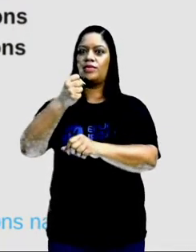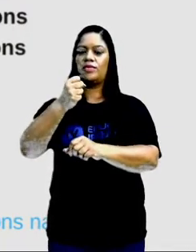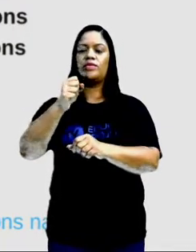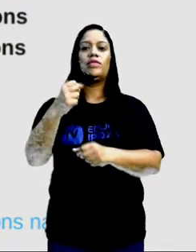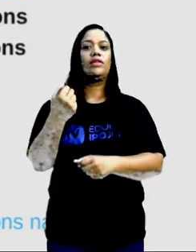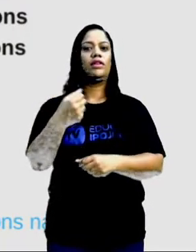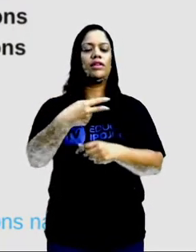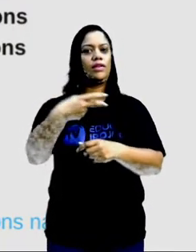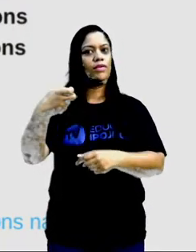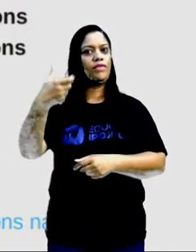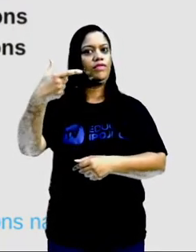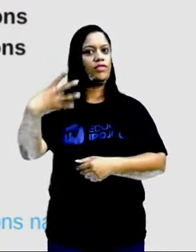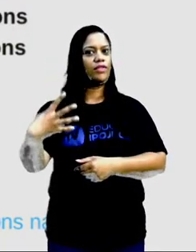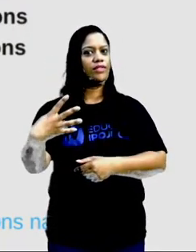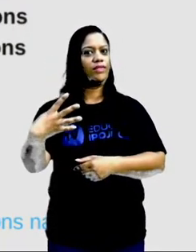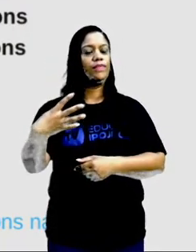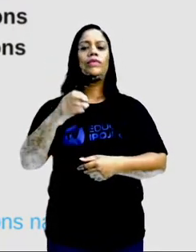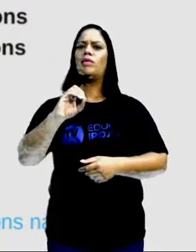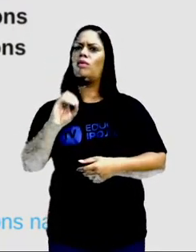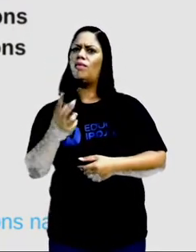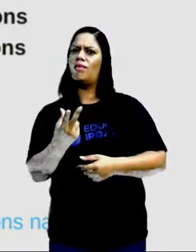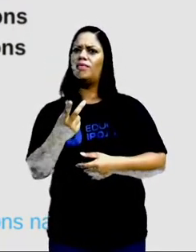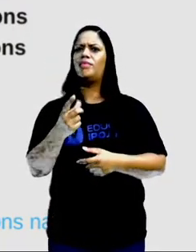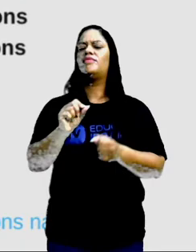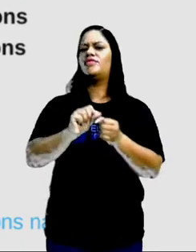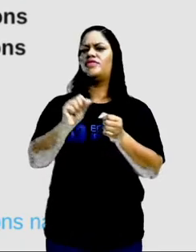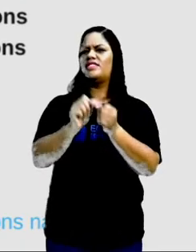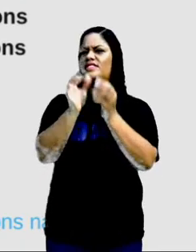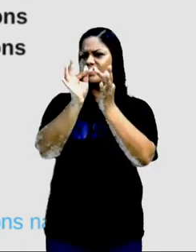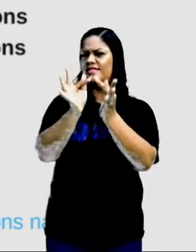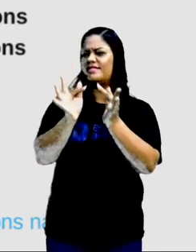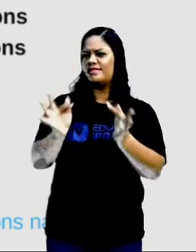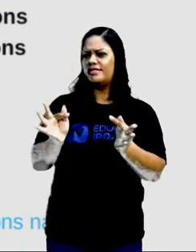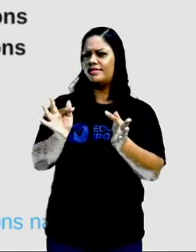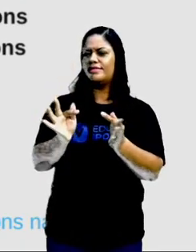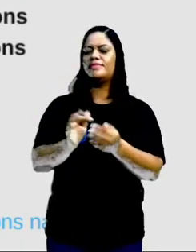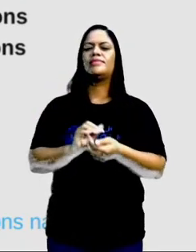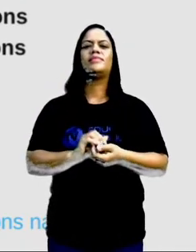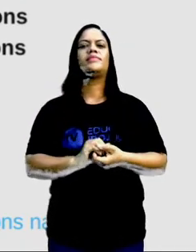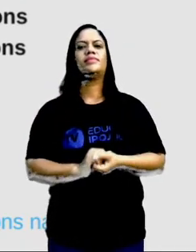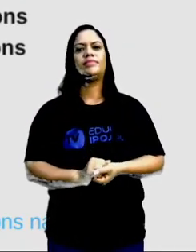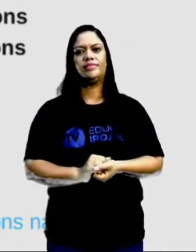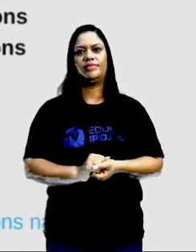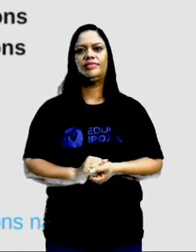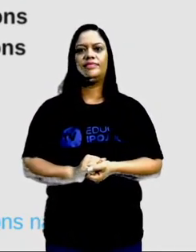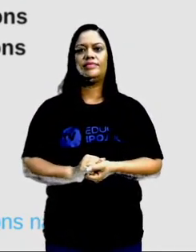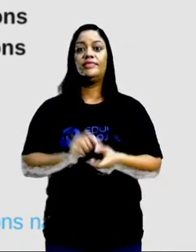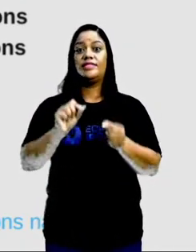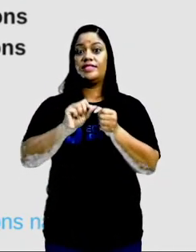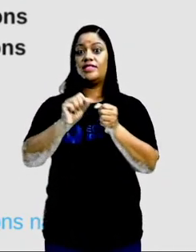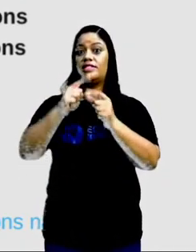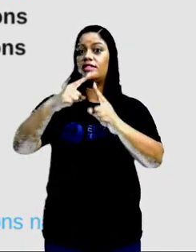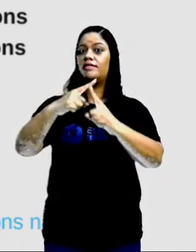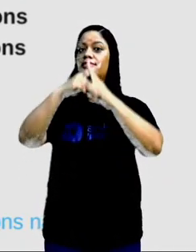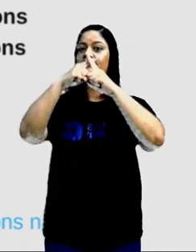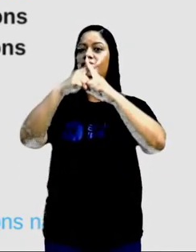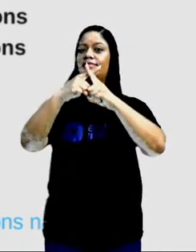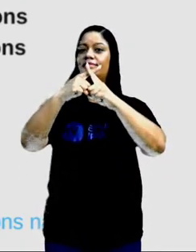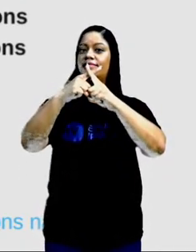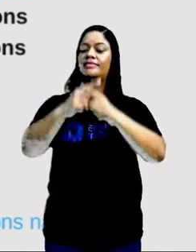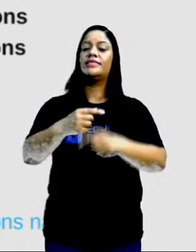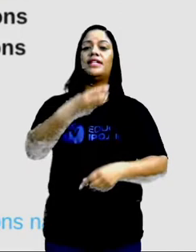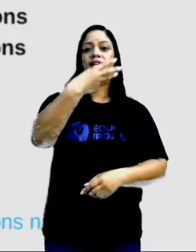a 24. Ou vamos fazer, vamos simplificar fazendo uma